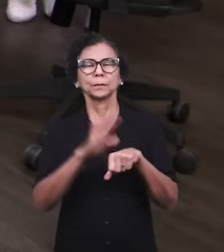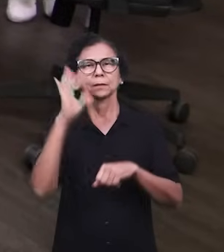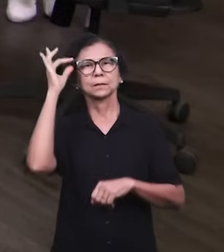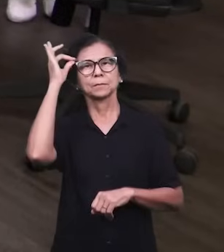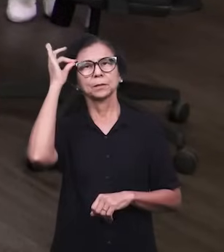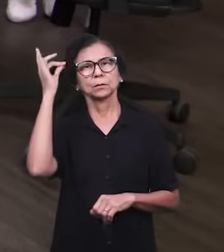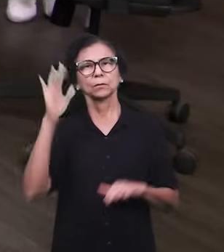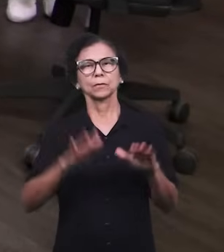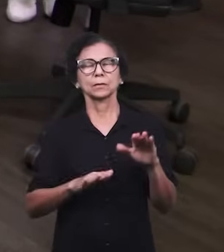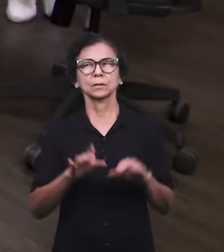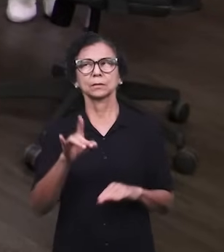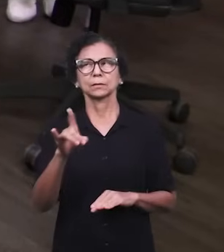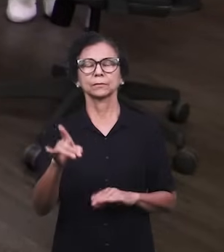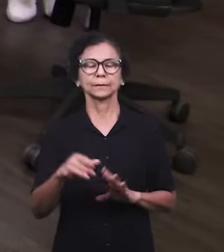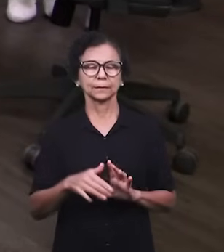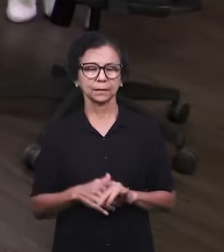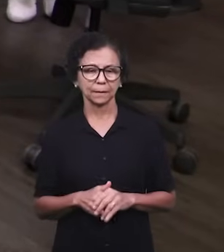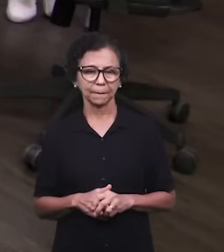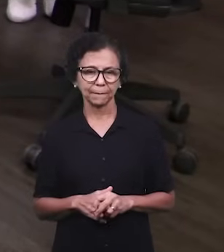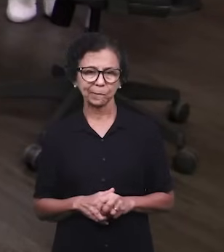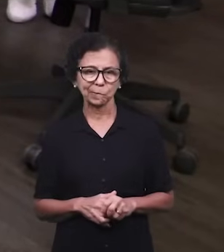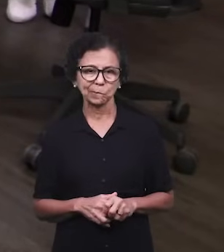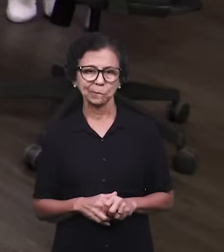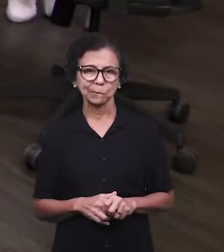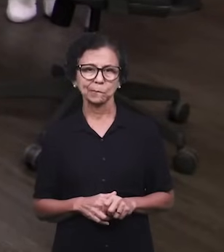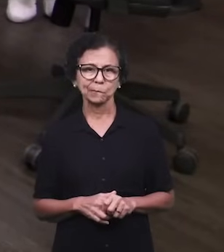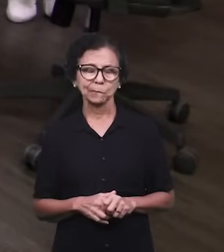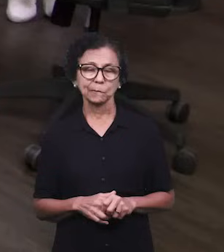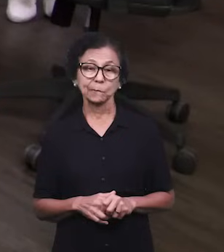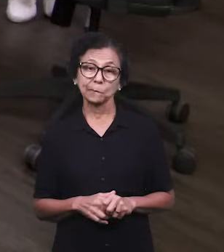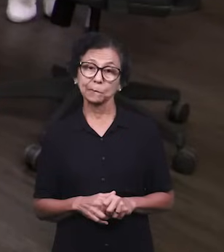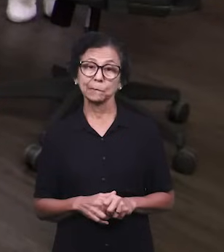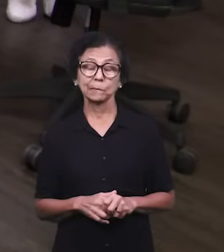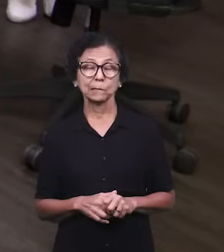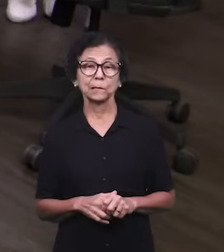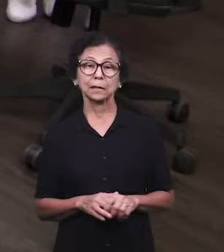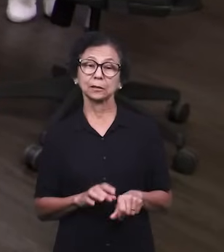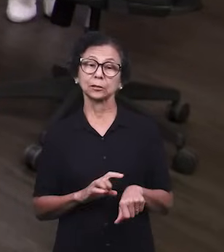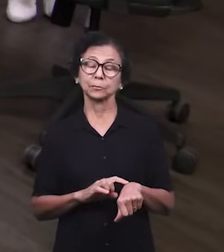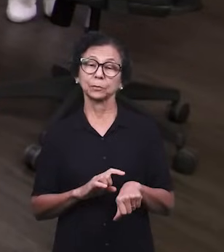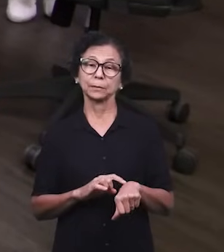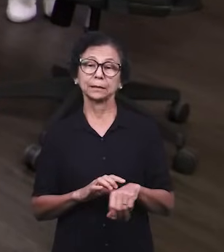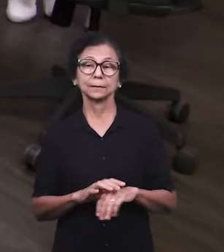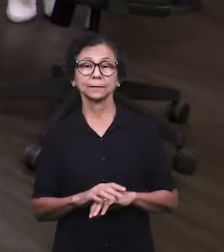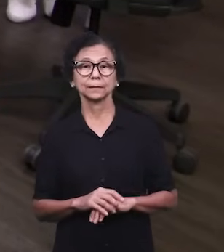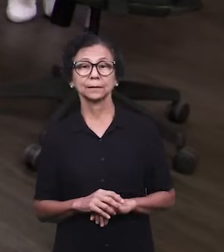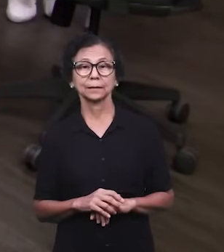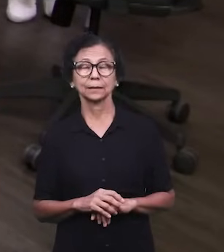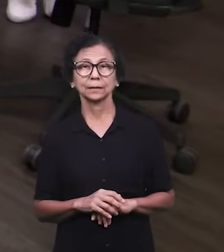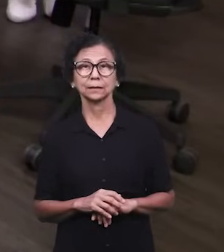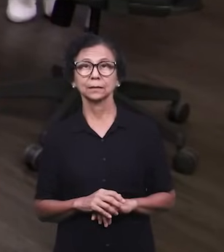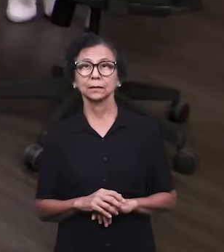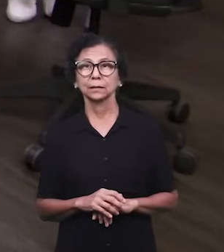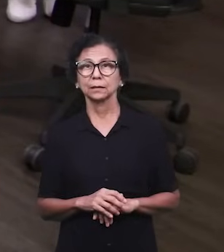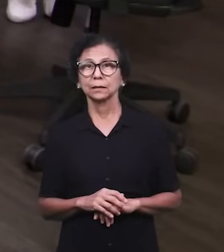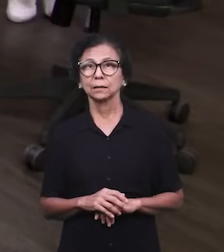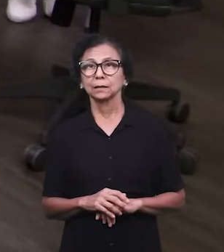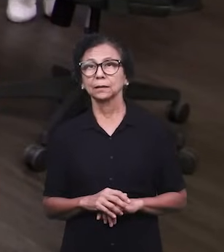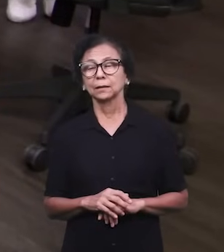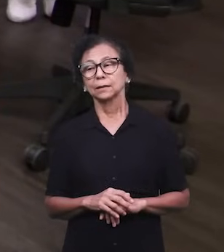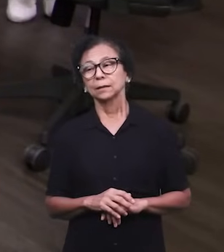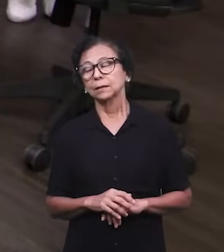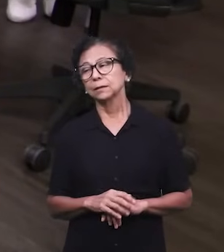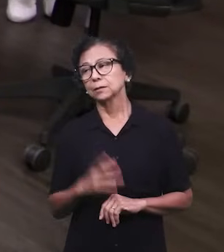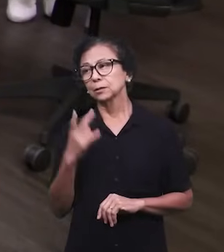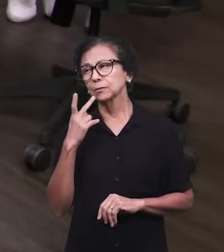Às vezes você se encontra numa circunstância, e aquele caso que você contou da irmã do grupo de louvor, né, que